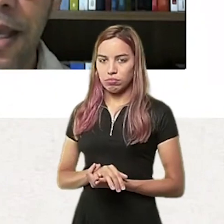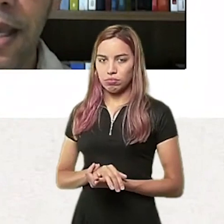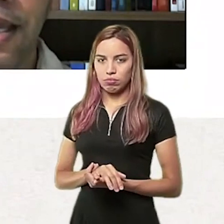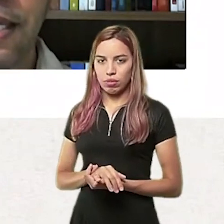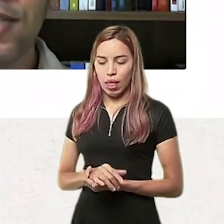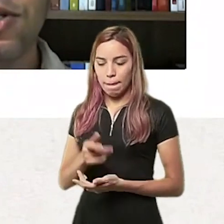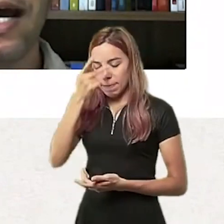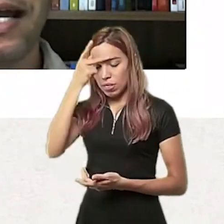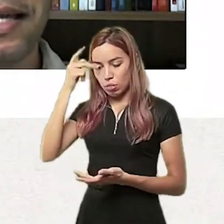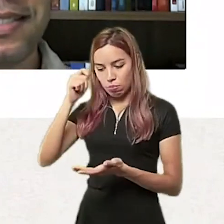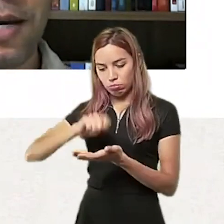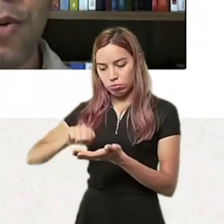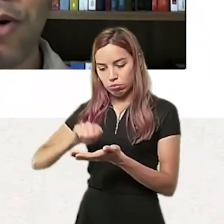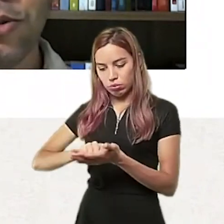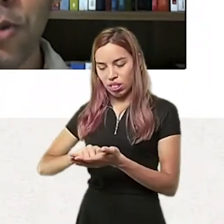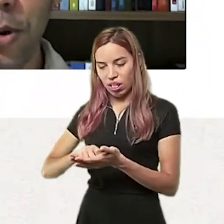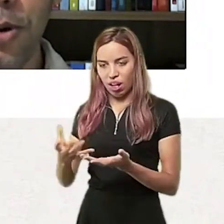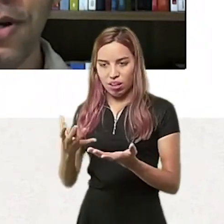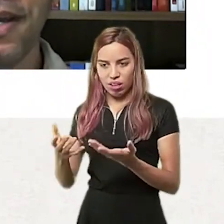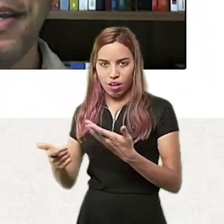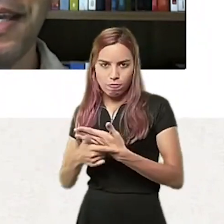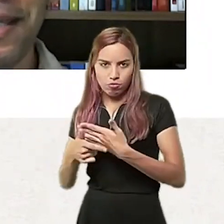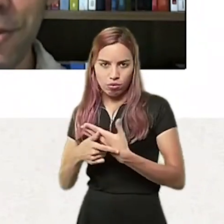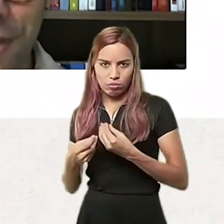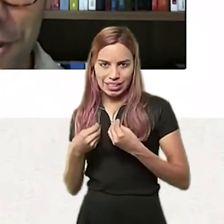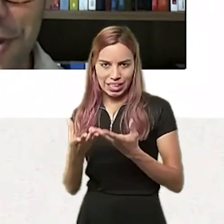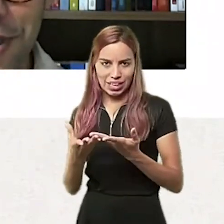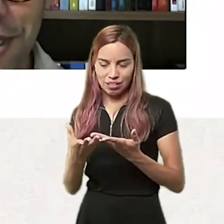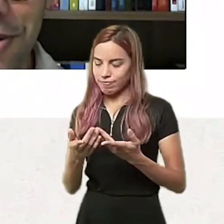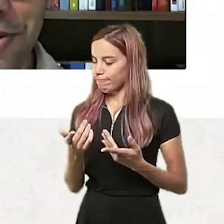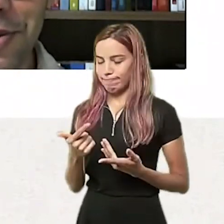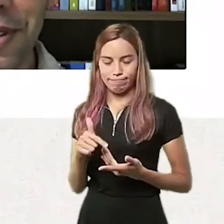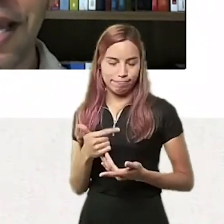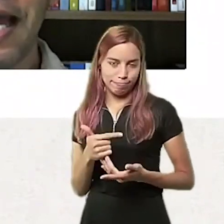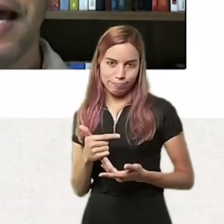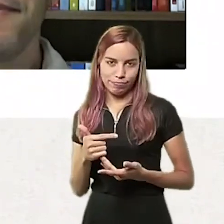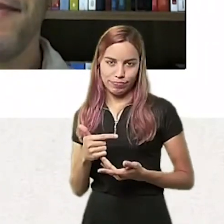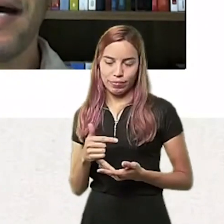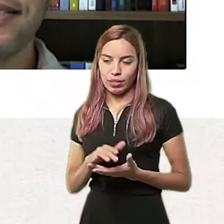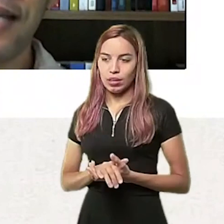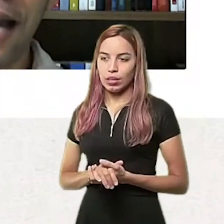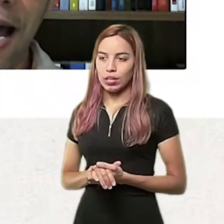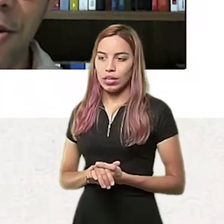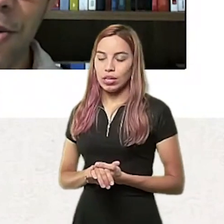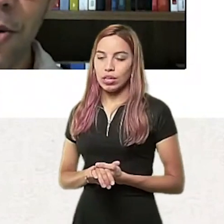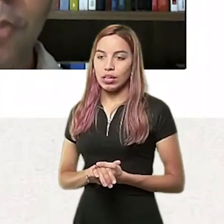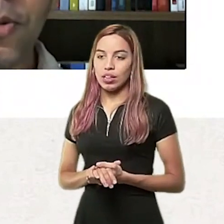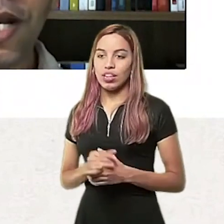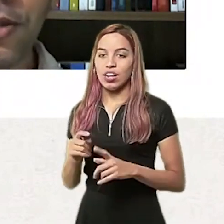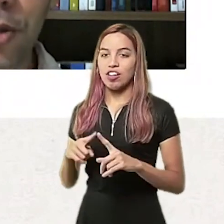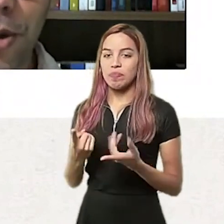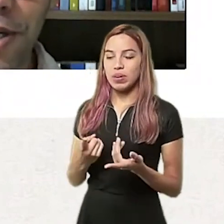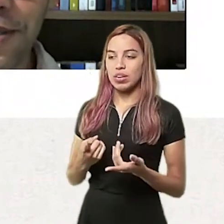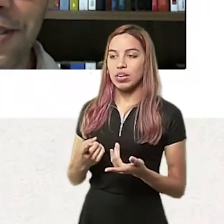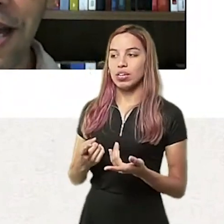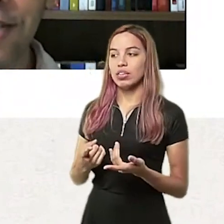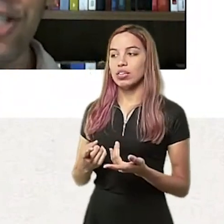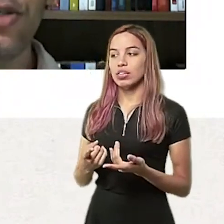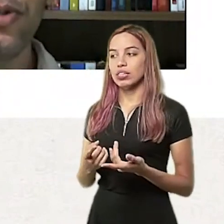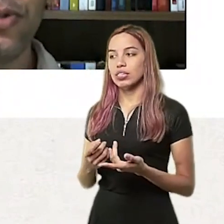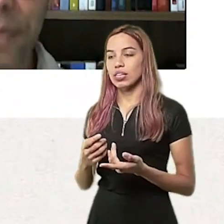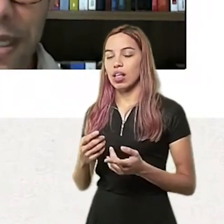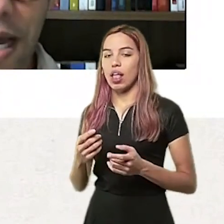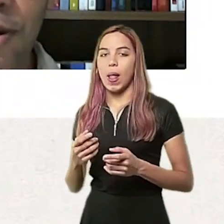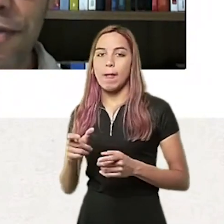ela. E isso é a relação autor e os seus escritos. Mas, claro, como leitores,